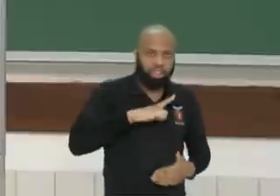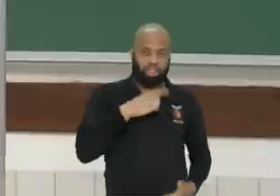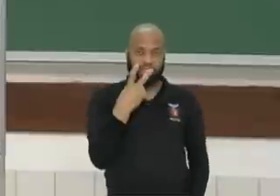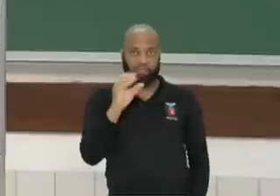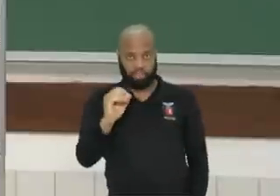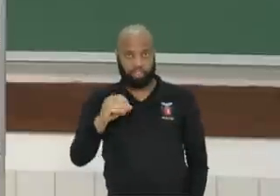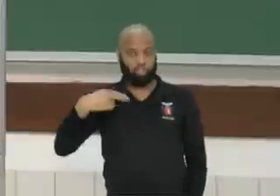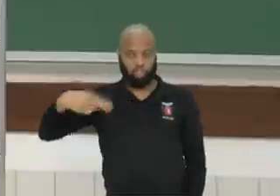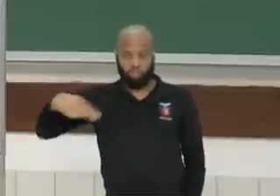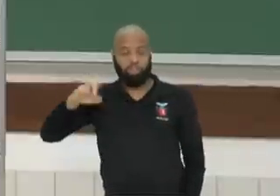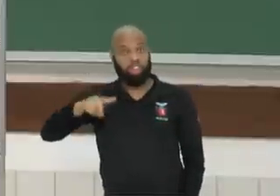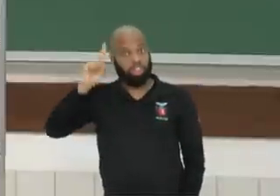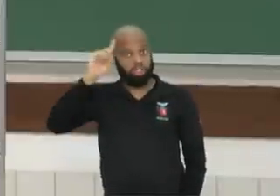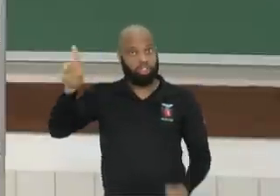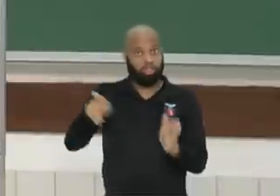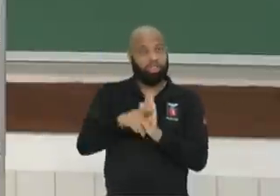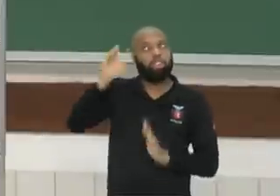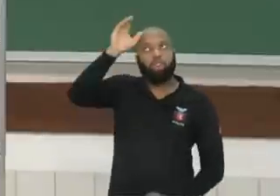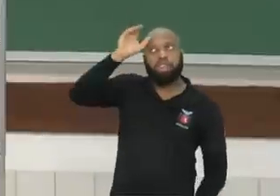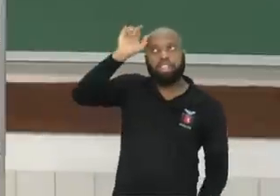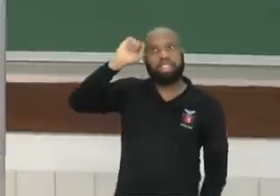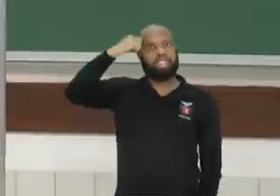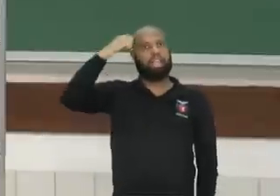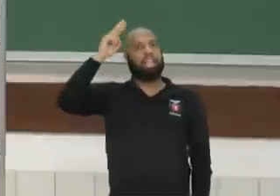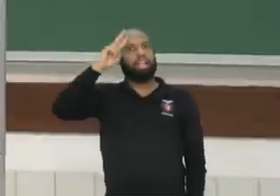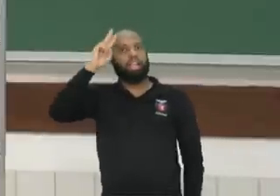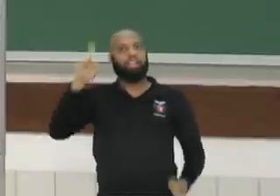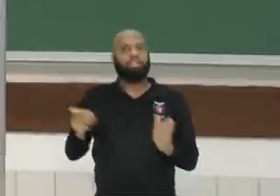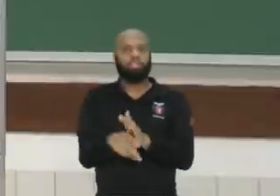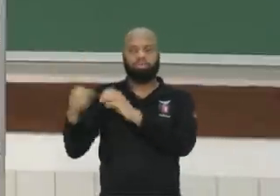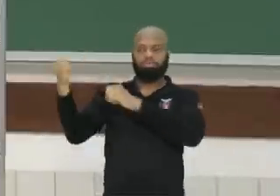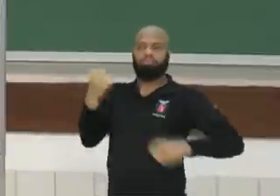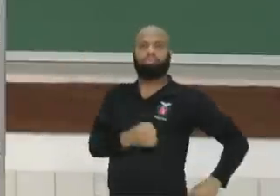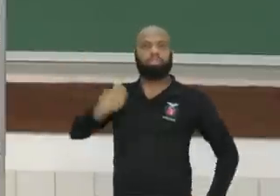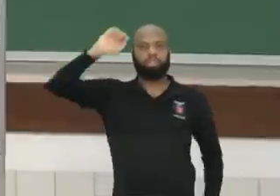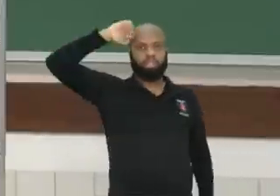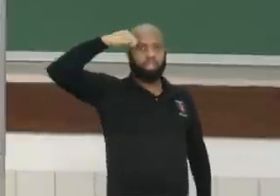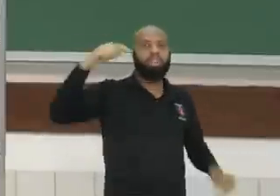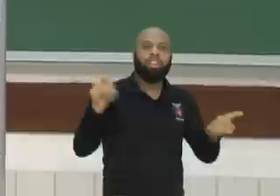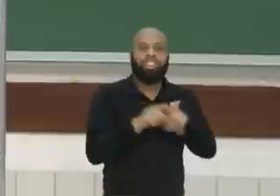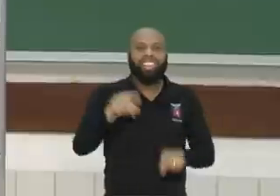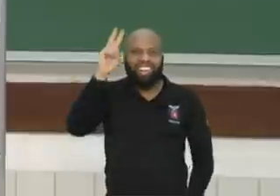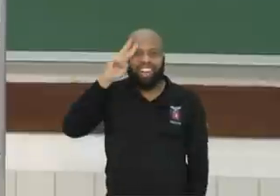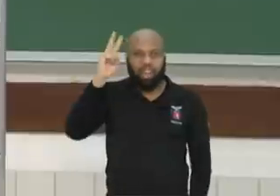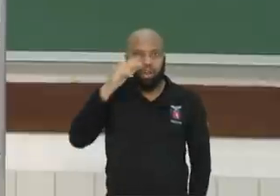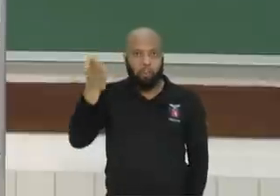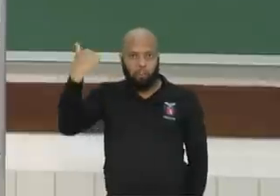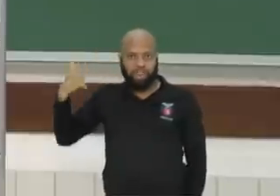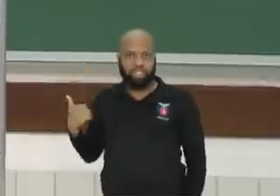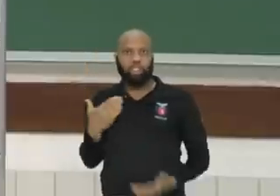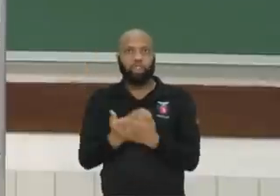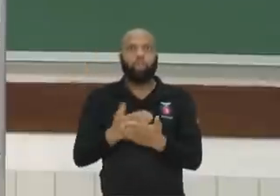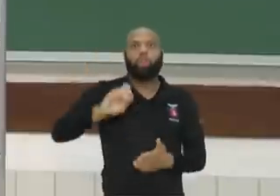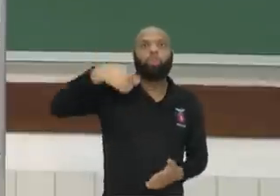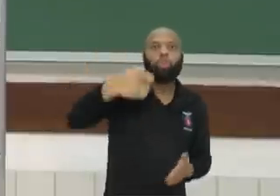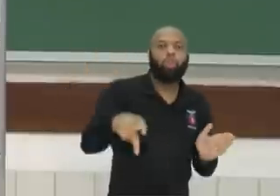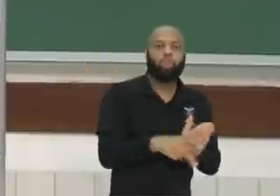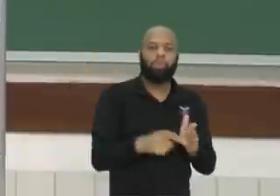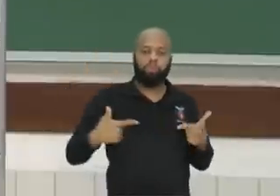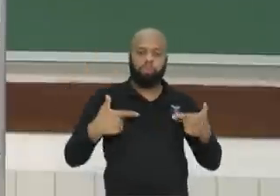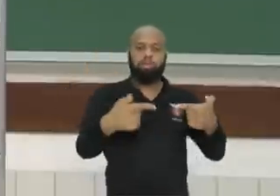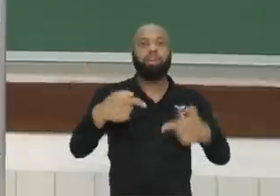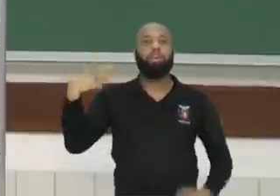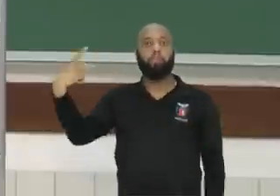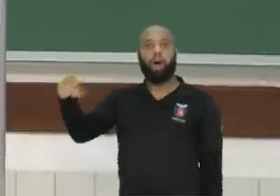Consciência Negra, para lembrar Zumbi dos Palmares. A gente retomou também, e nós falamos nas últimas aulas, sobre a Guerra do